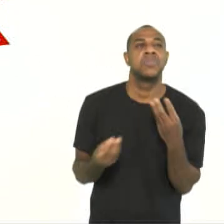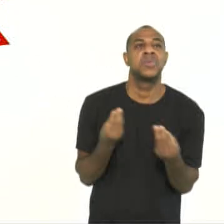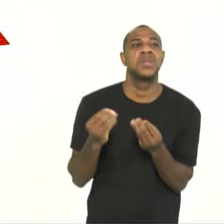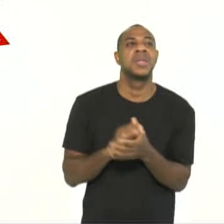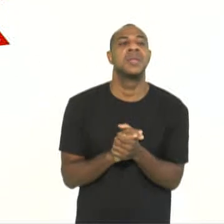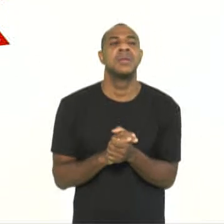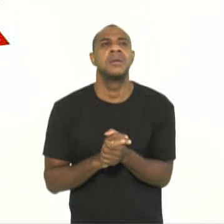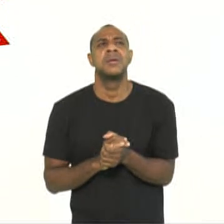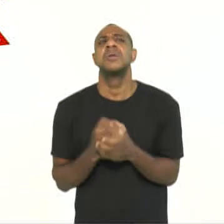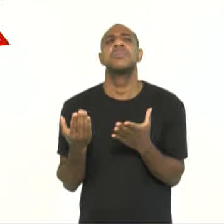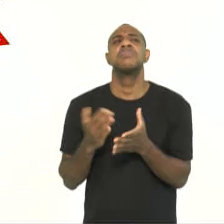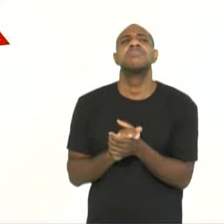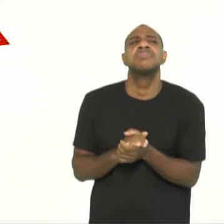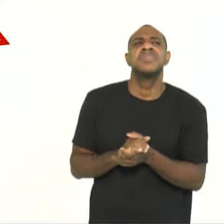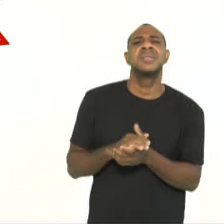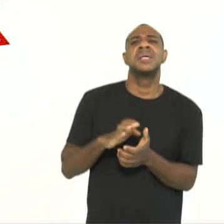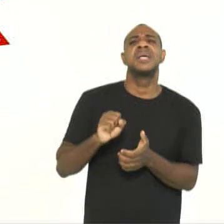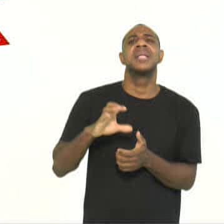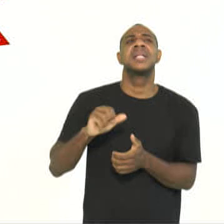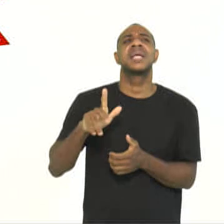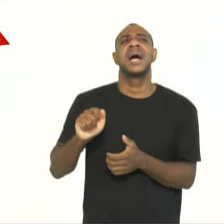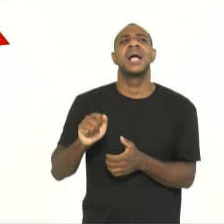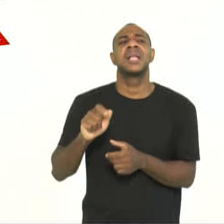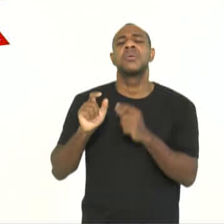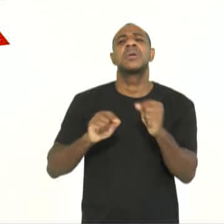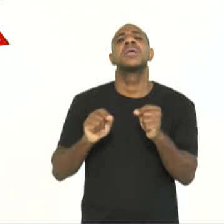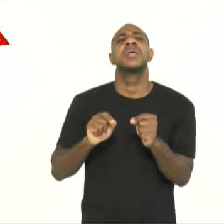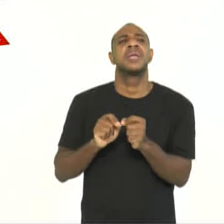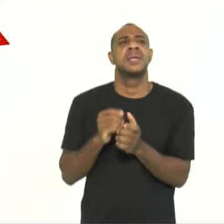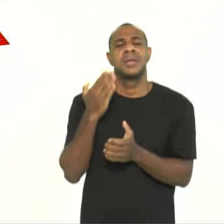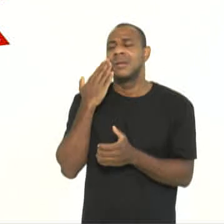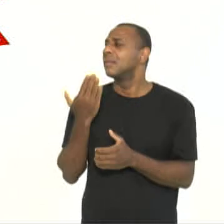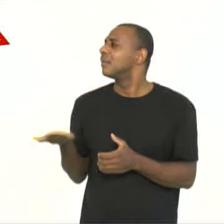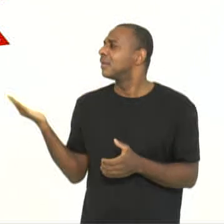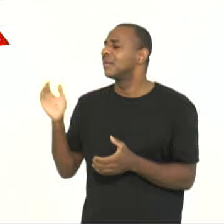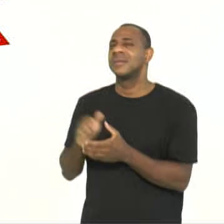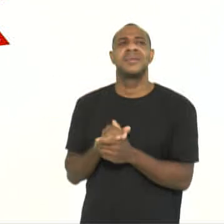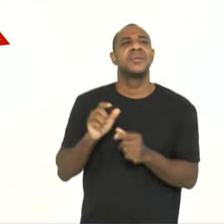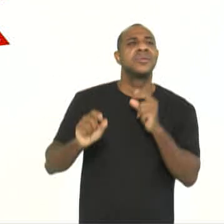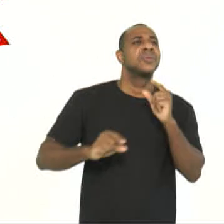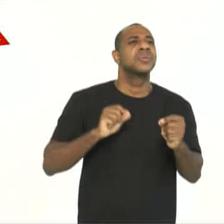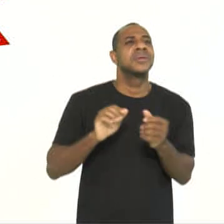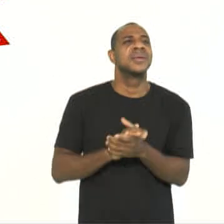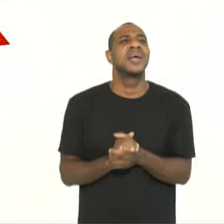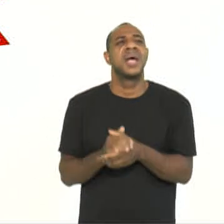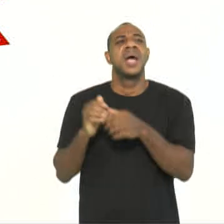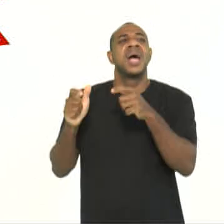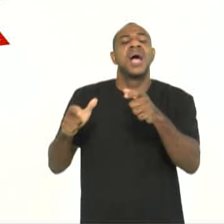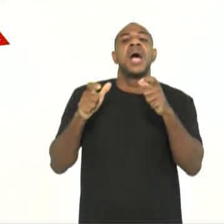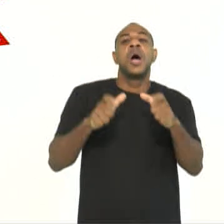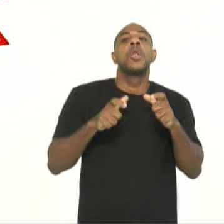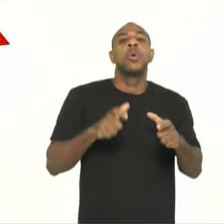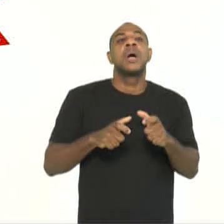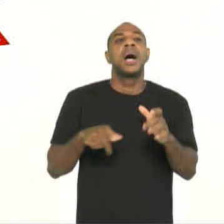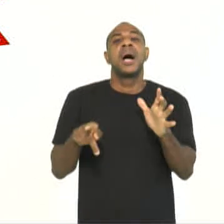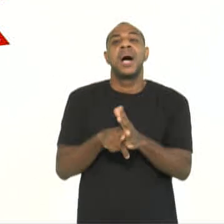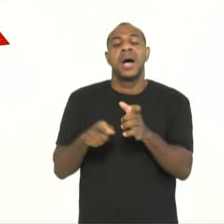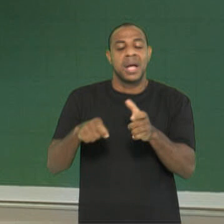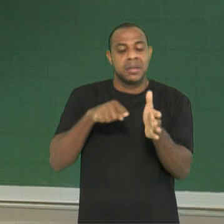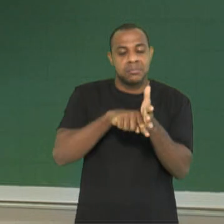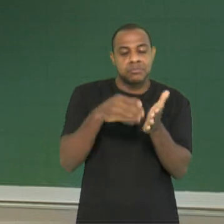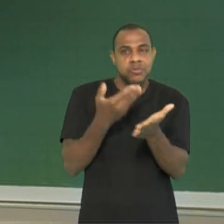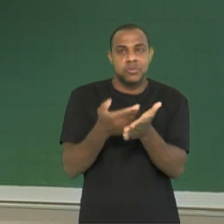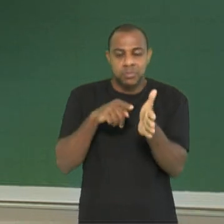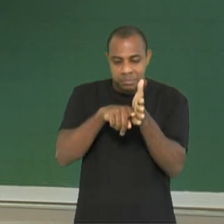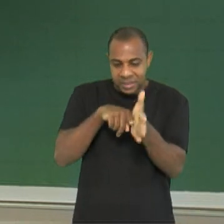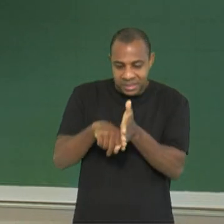falamos em escalas geográficas, estamos tratando da amplitude geográfica de uma determinada área de estudo. Nós podemos